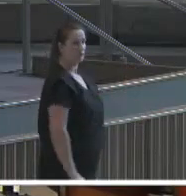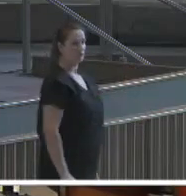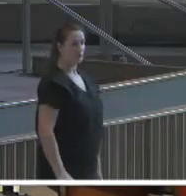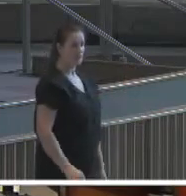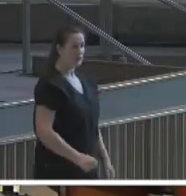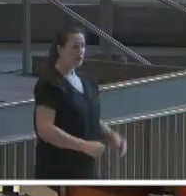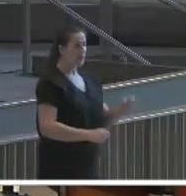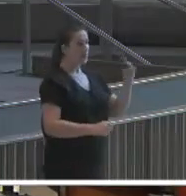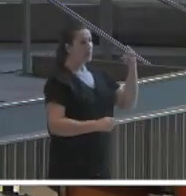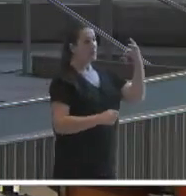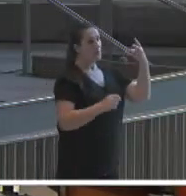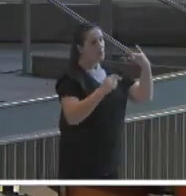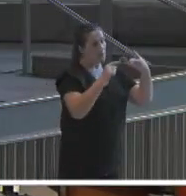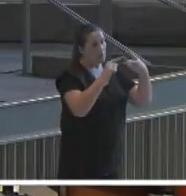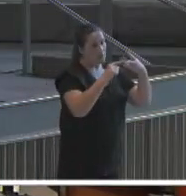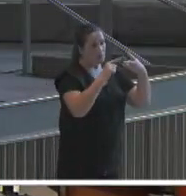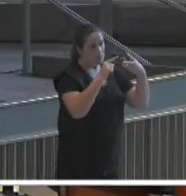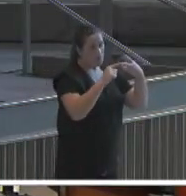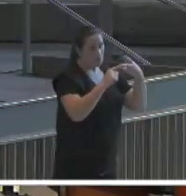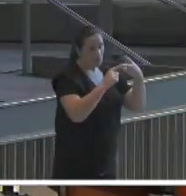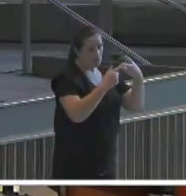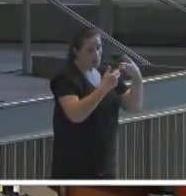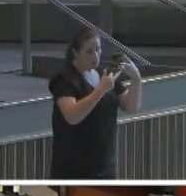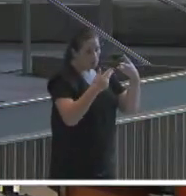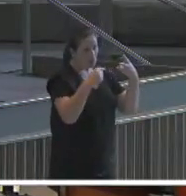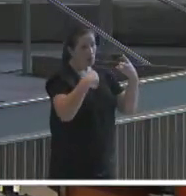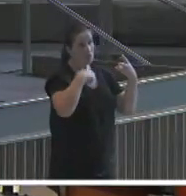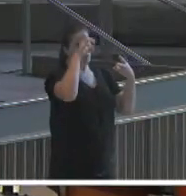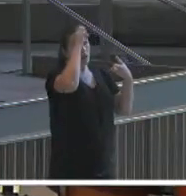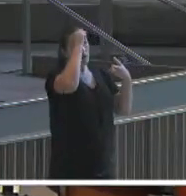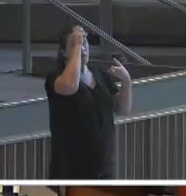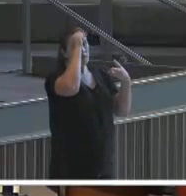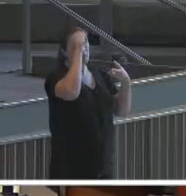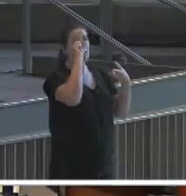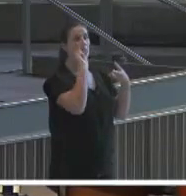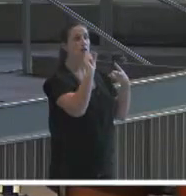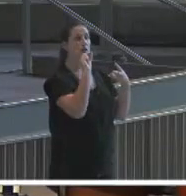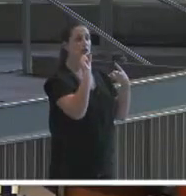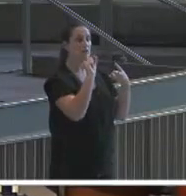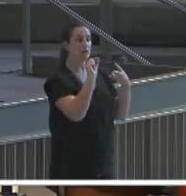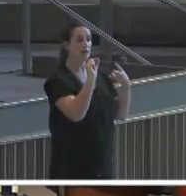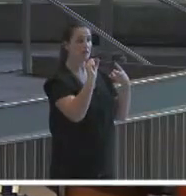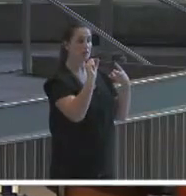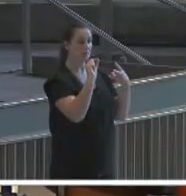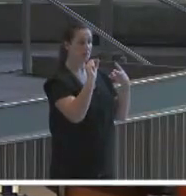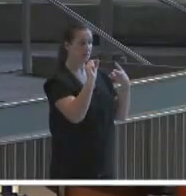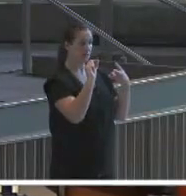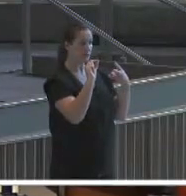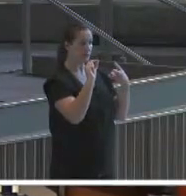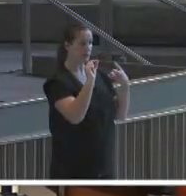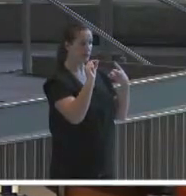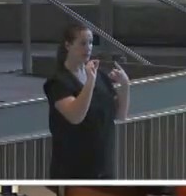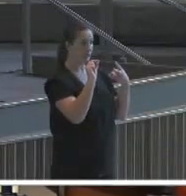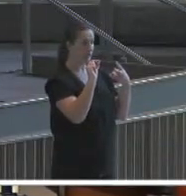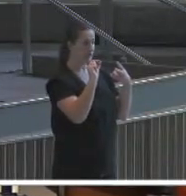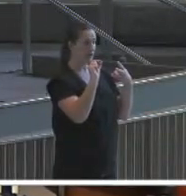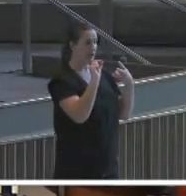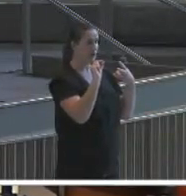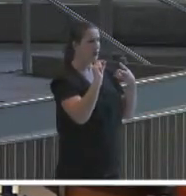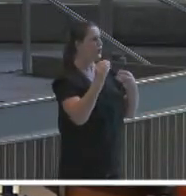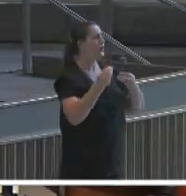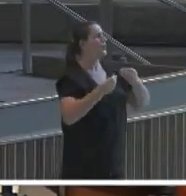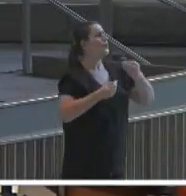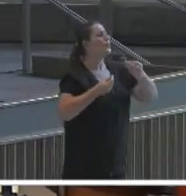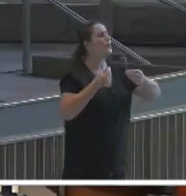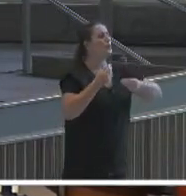Segunda coisa que eu aprendo aqui nesse texto tem a ver com a materialidade da infidelidade. Como é